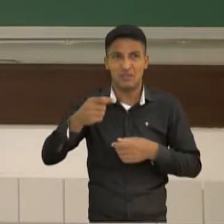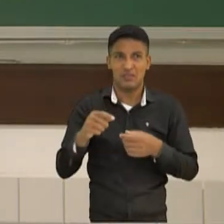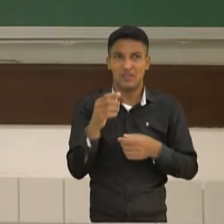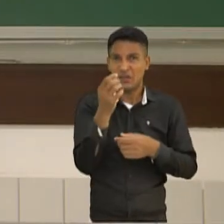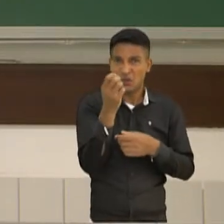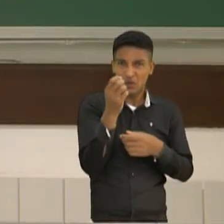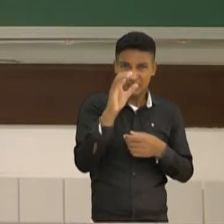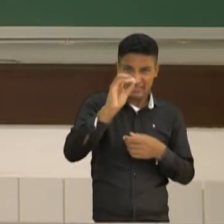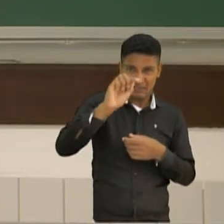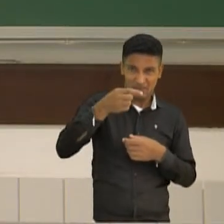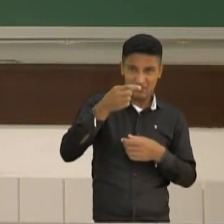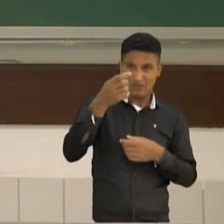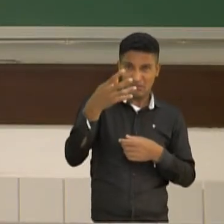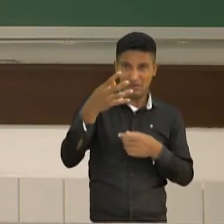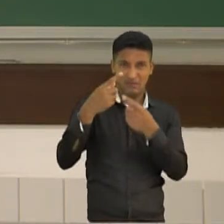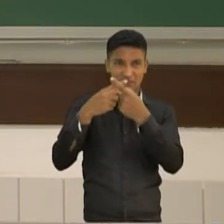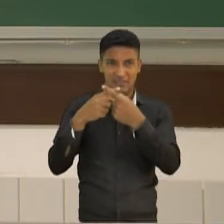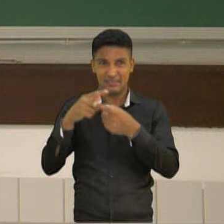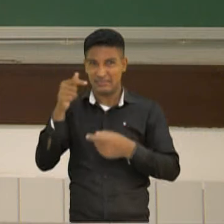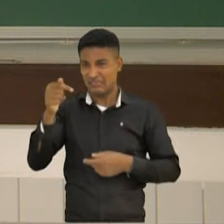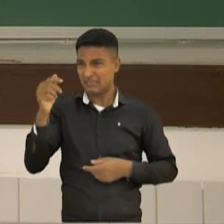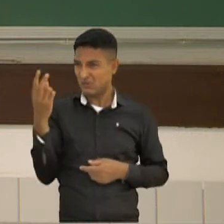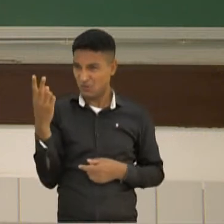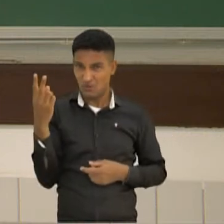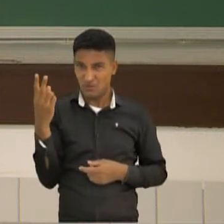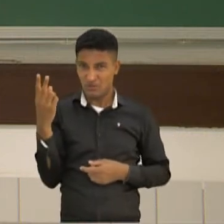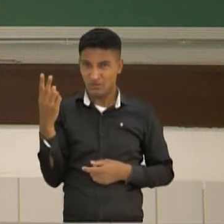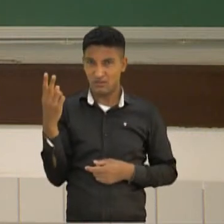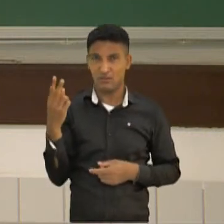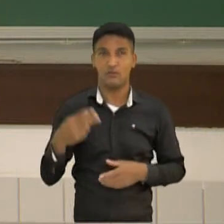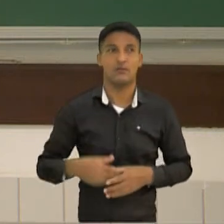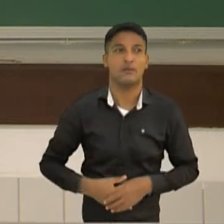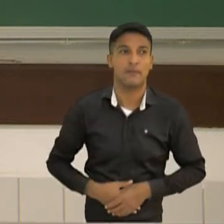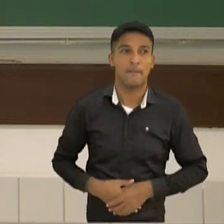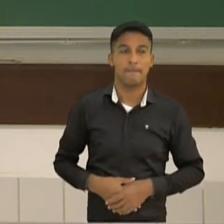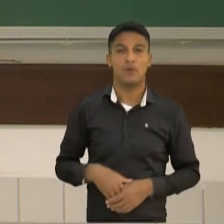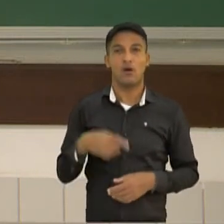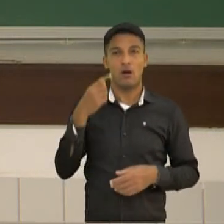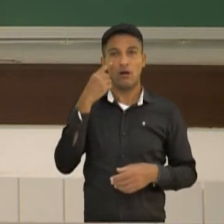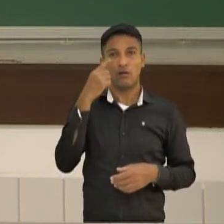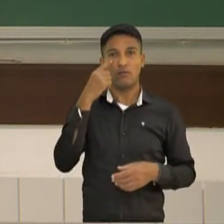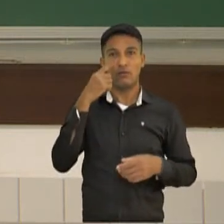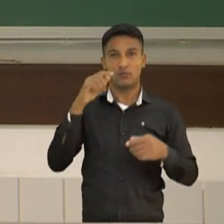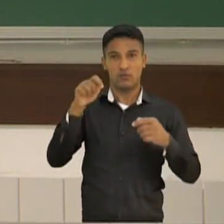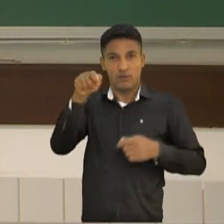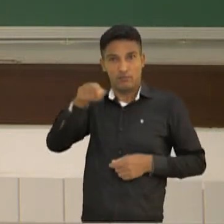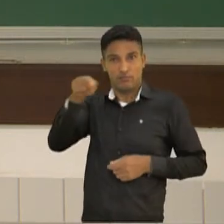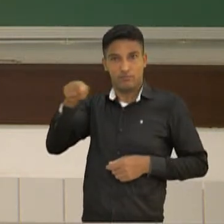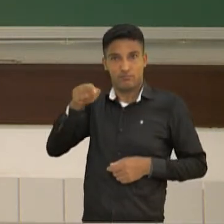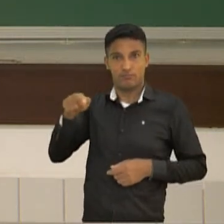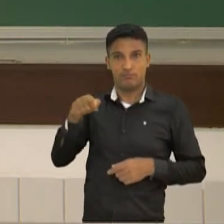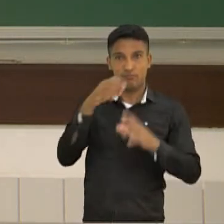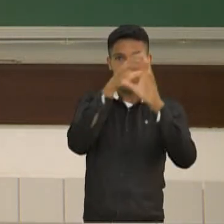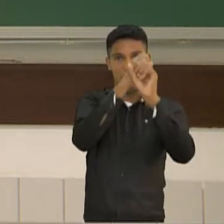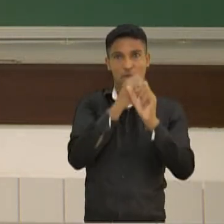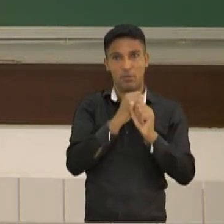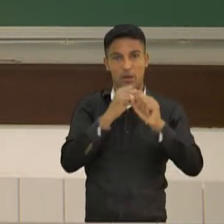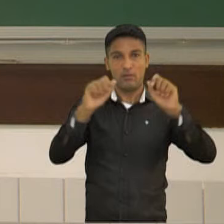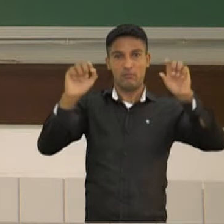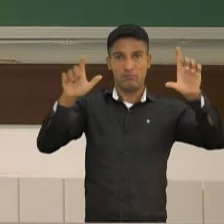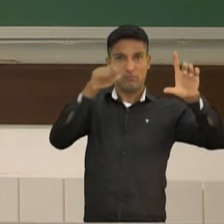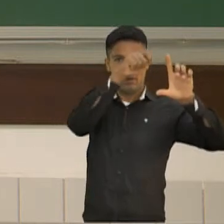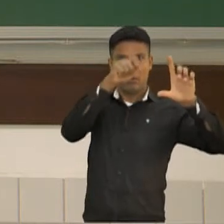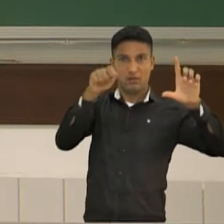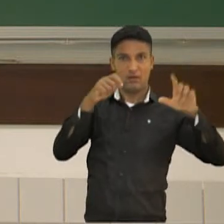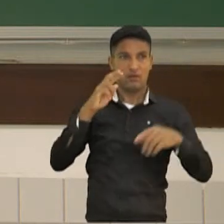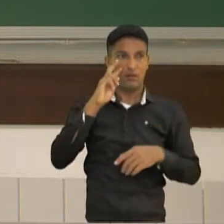vezes 7 dá 2, né? Venha comigo aqui no quadro que a gente vai fazer junto essa conta, tá bom? Preste bastante